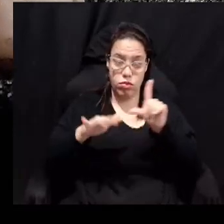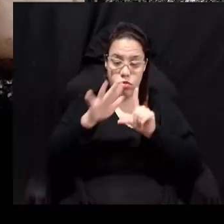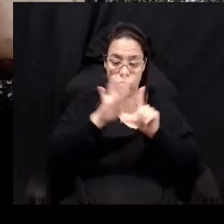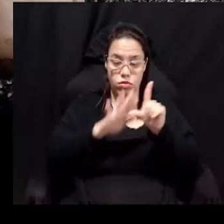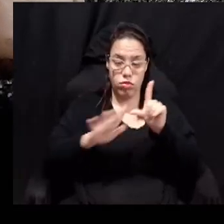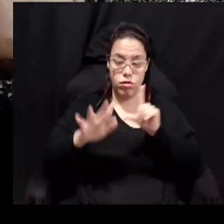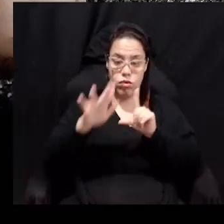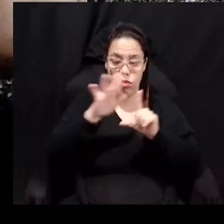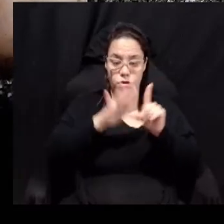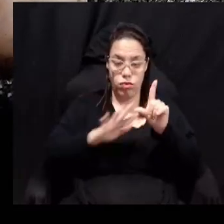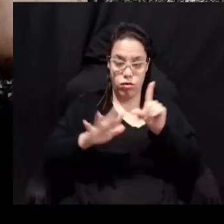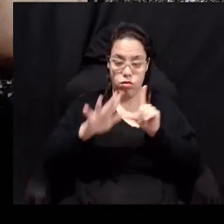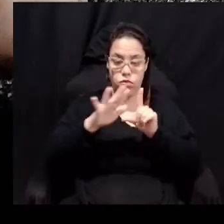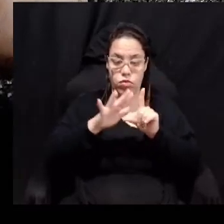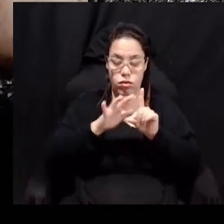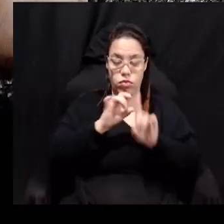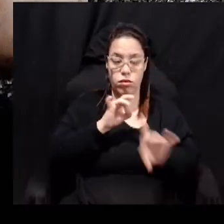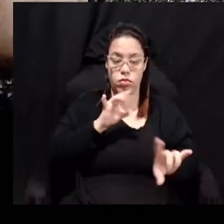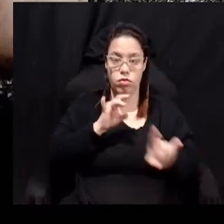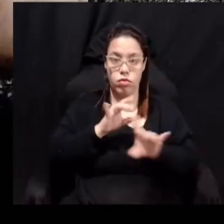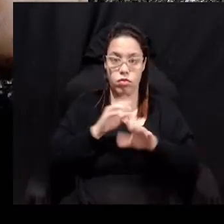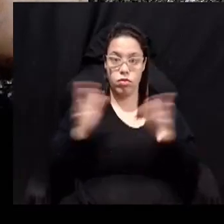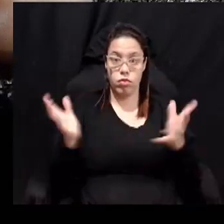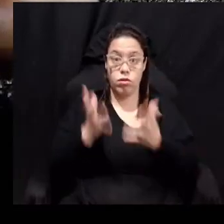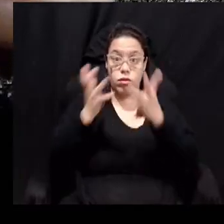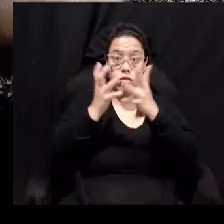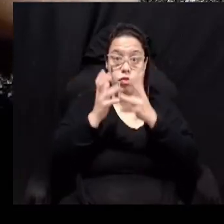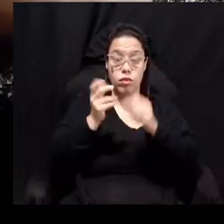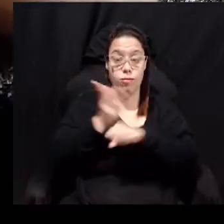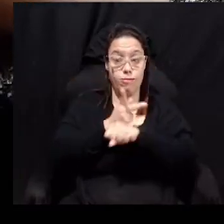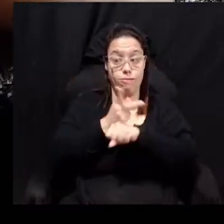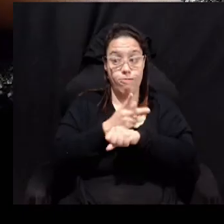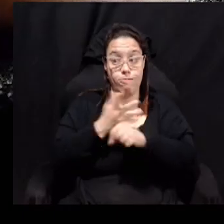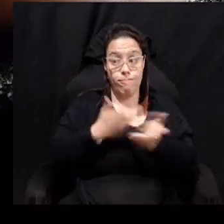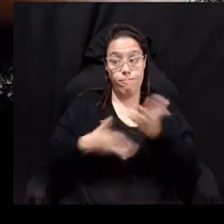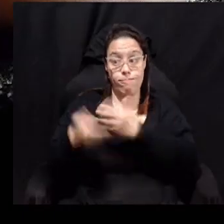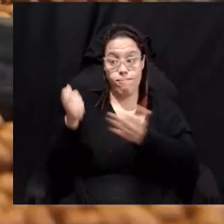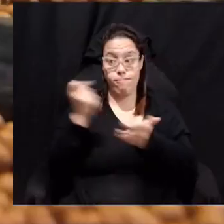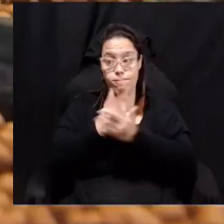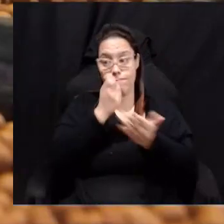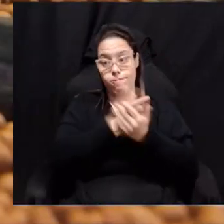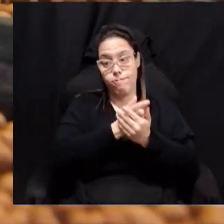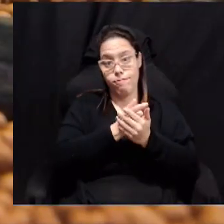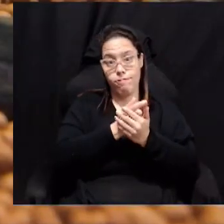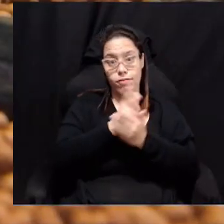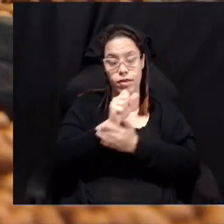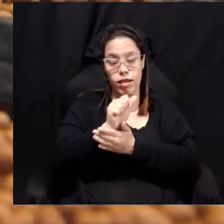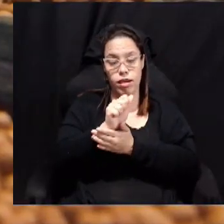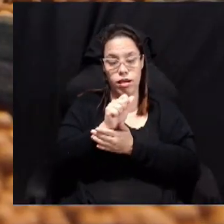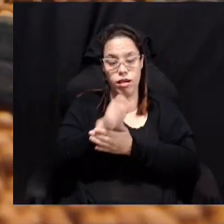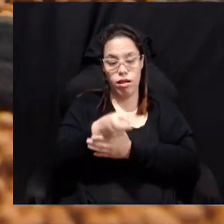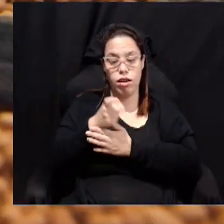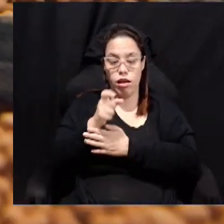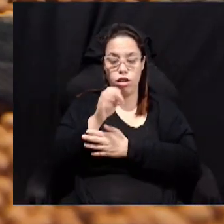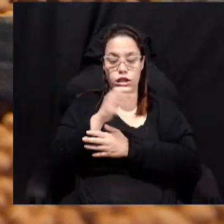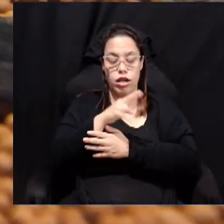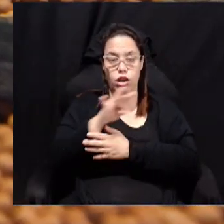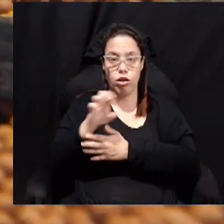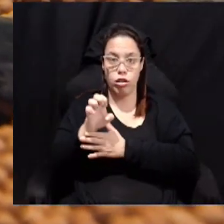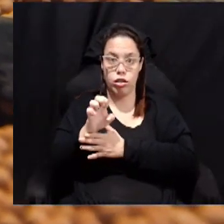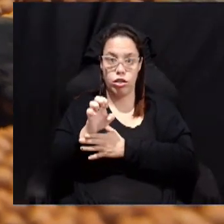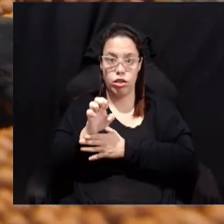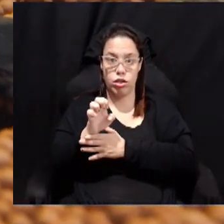demanda virtual tem impulsionado a exploração e o comércio ilegal de axolotes. A criação comercial dessa espécie